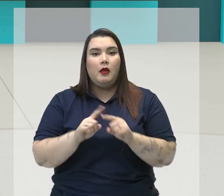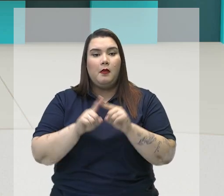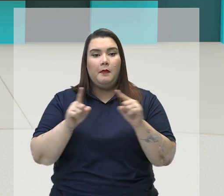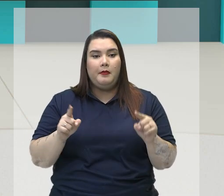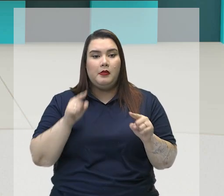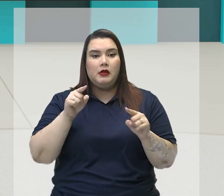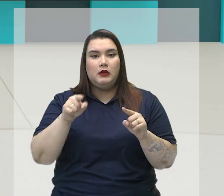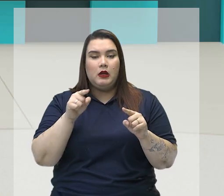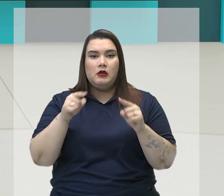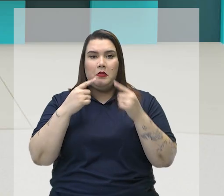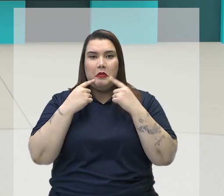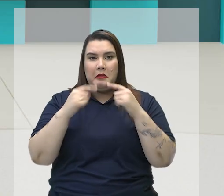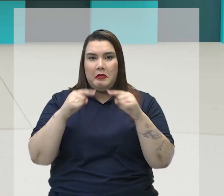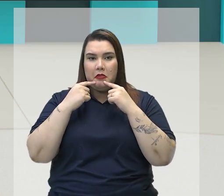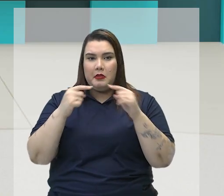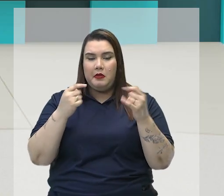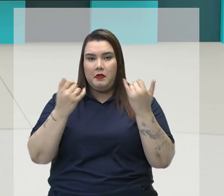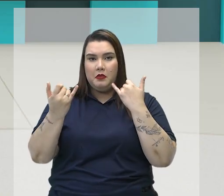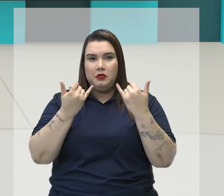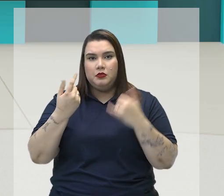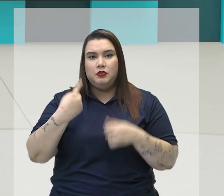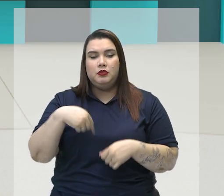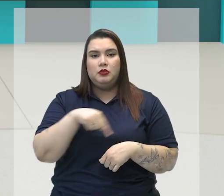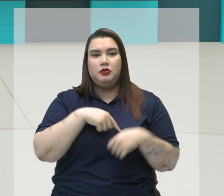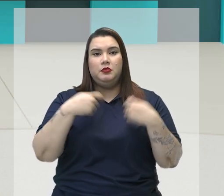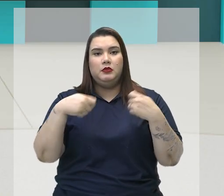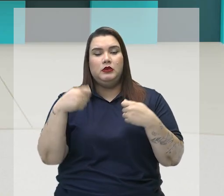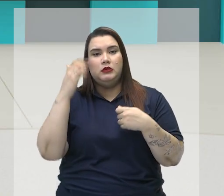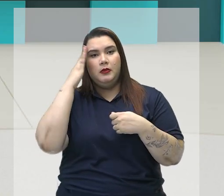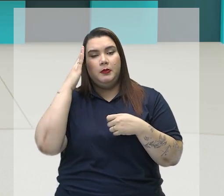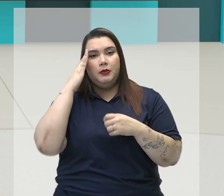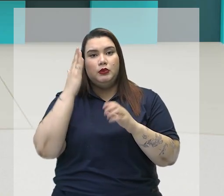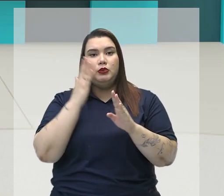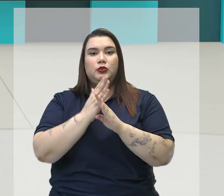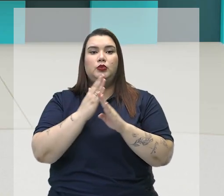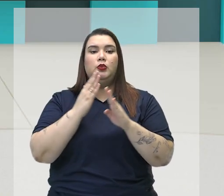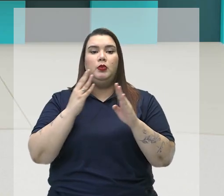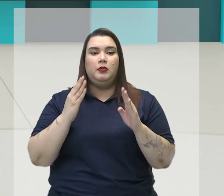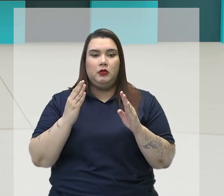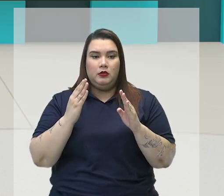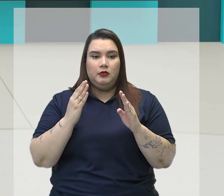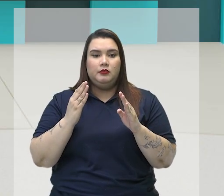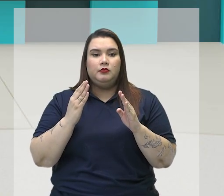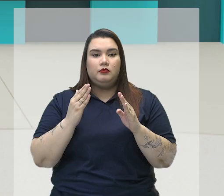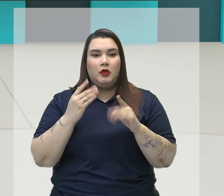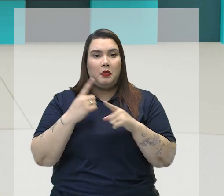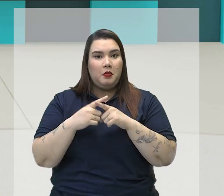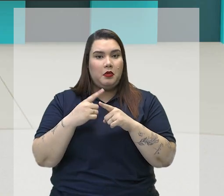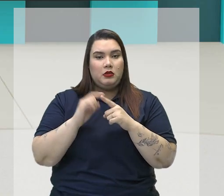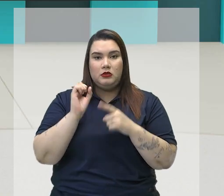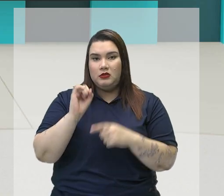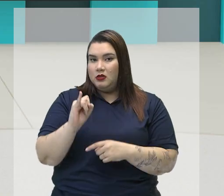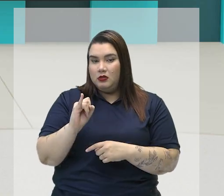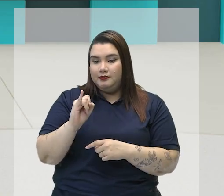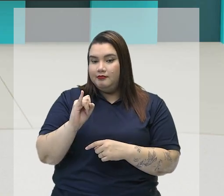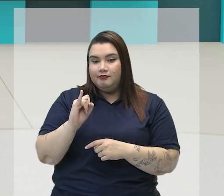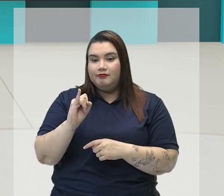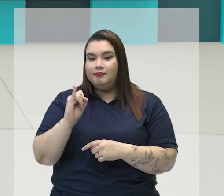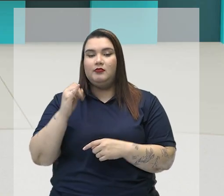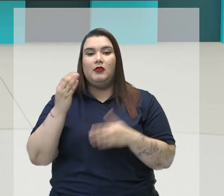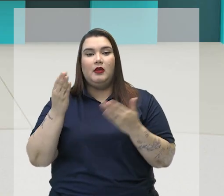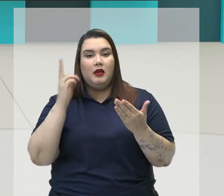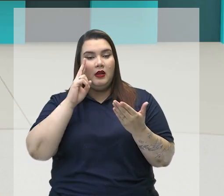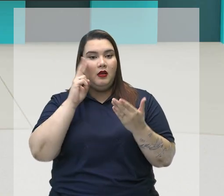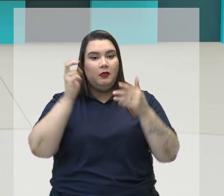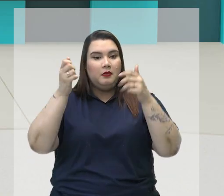essas críticas nós precisamos saber identificar. Por quê? Senão a gente entra lá naquele ponto